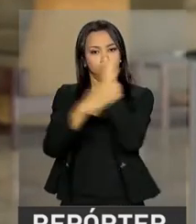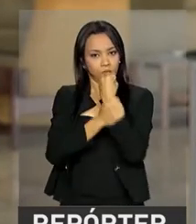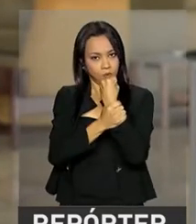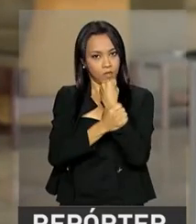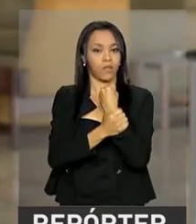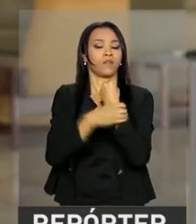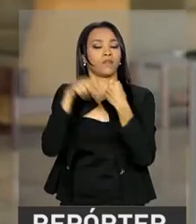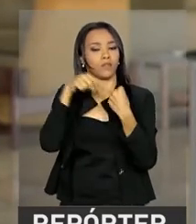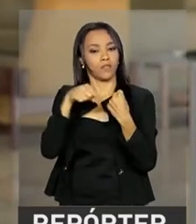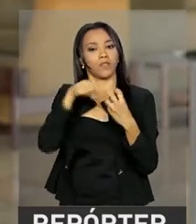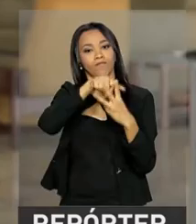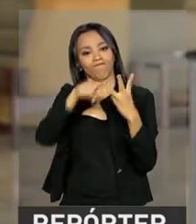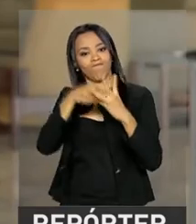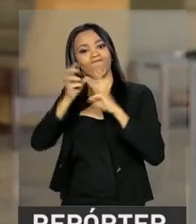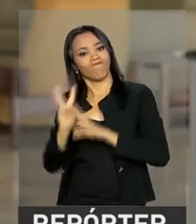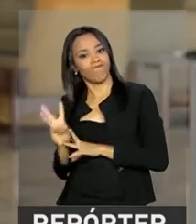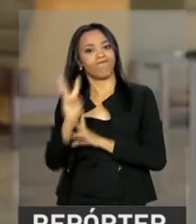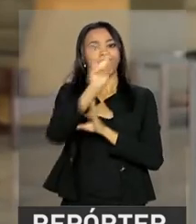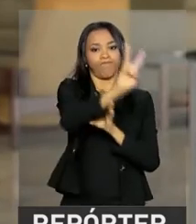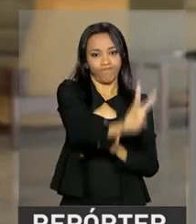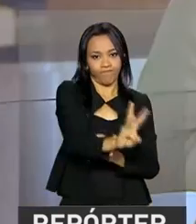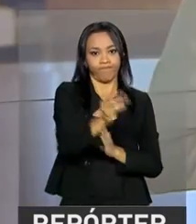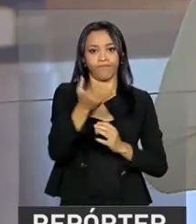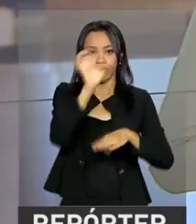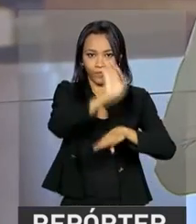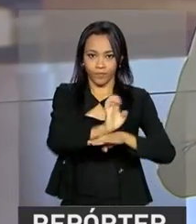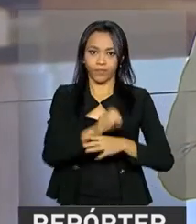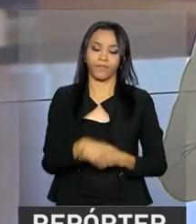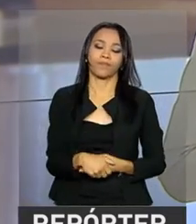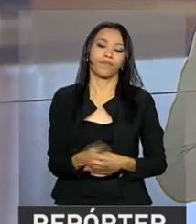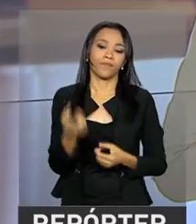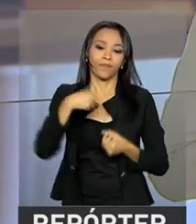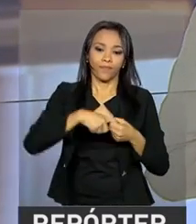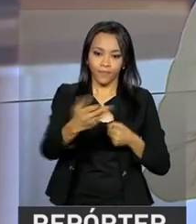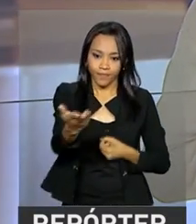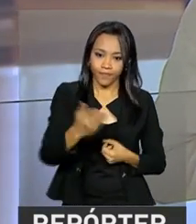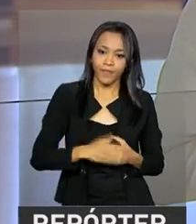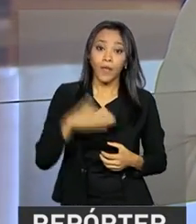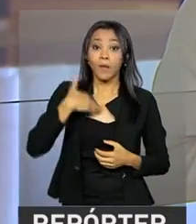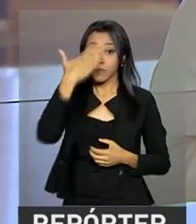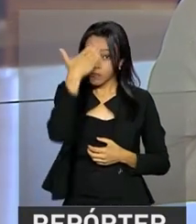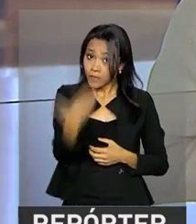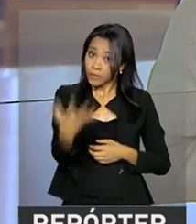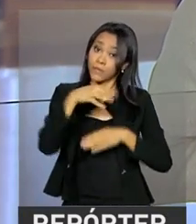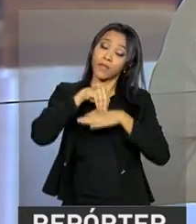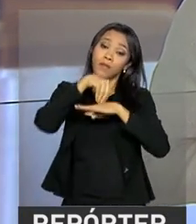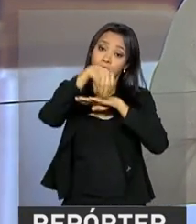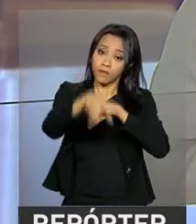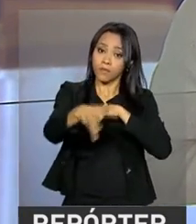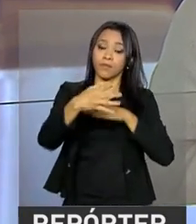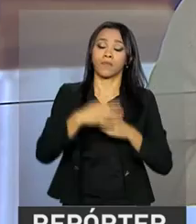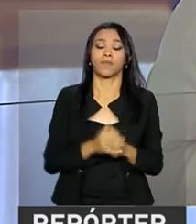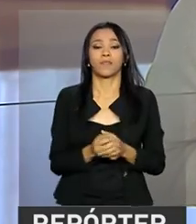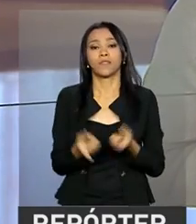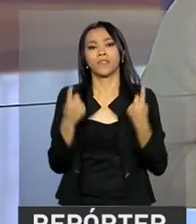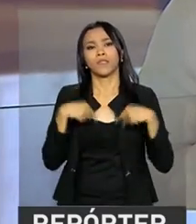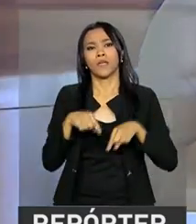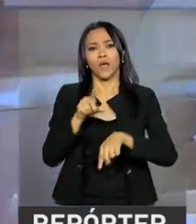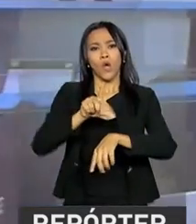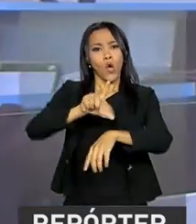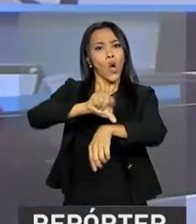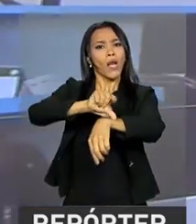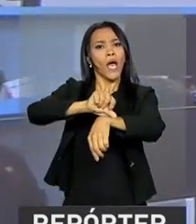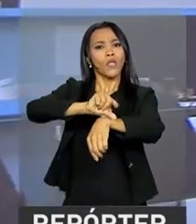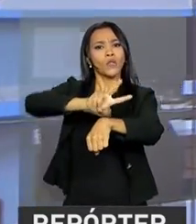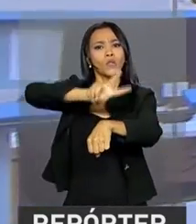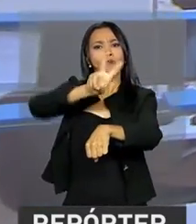celso perioli volta com você e leandro queimar obrigado pelas suas informações e olha o horário de verão termina